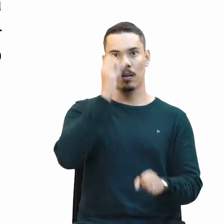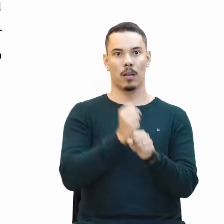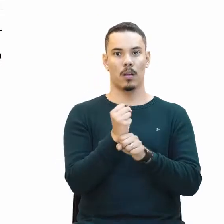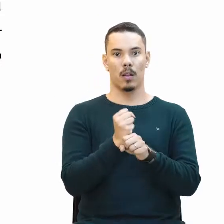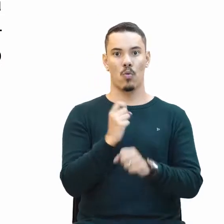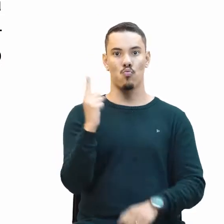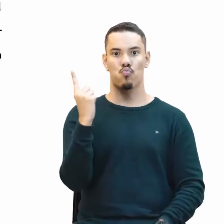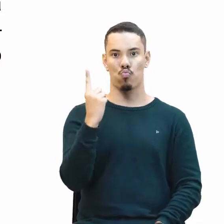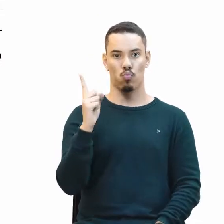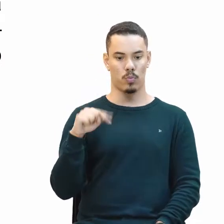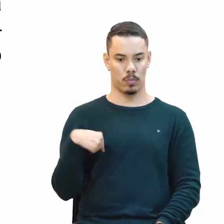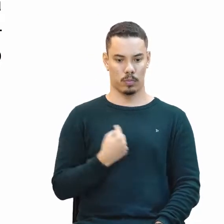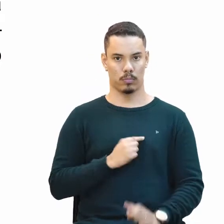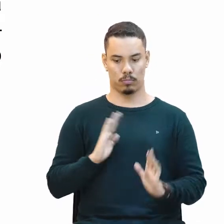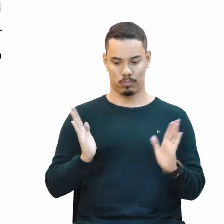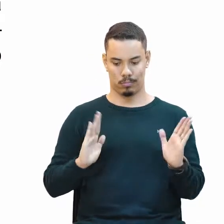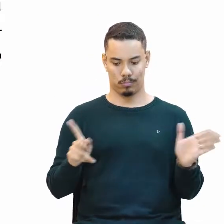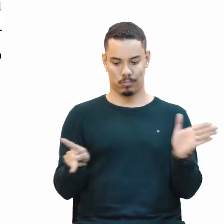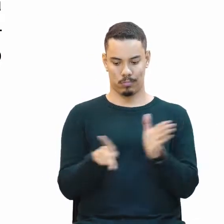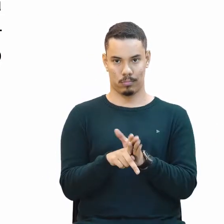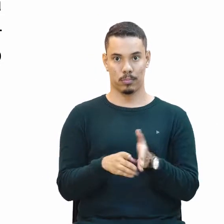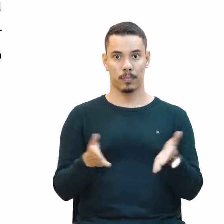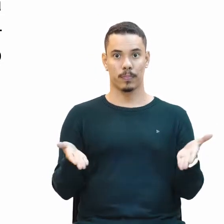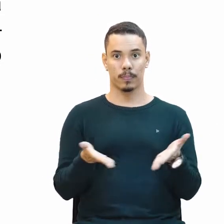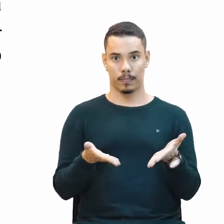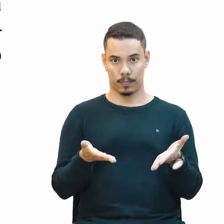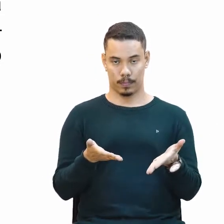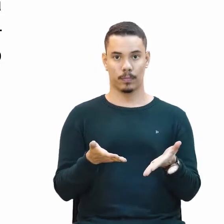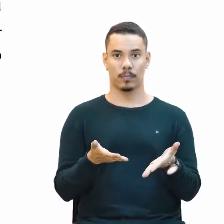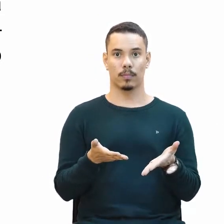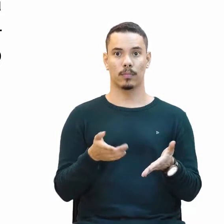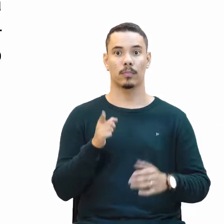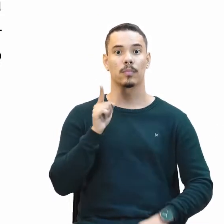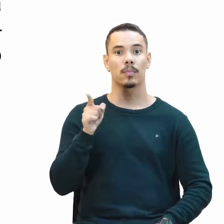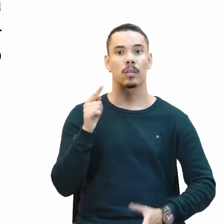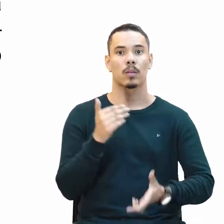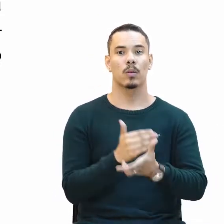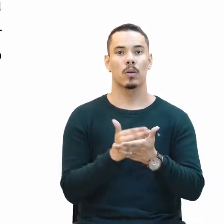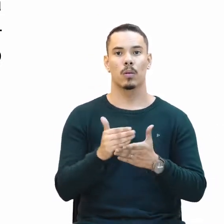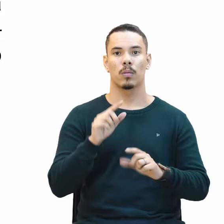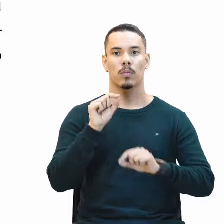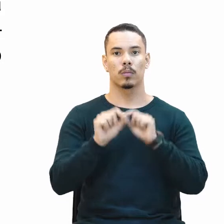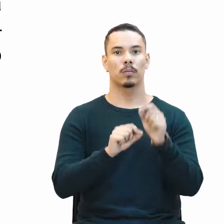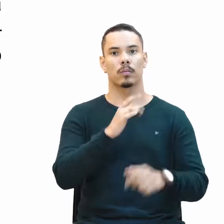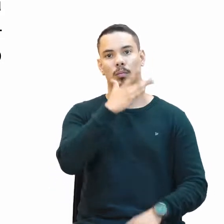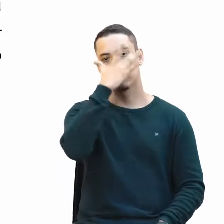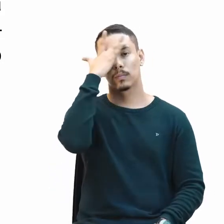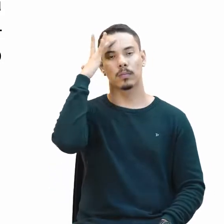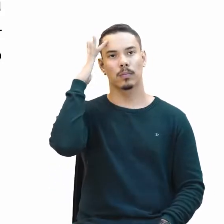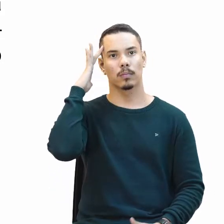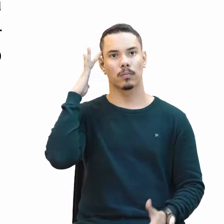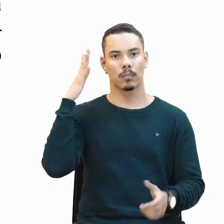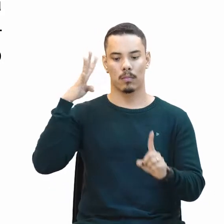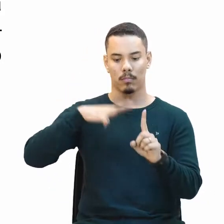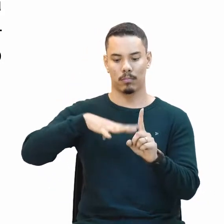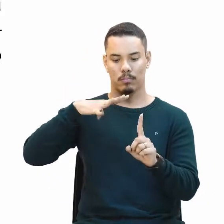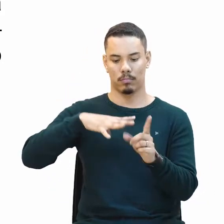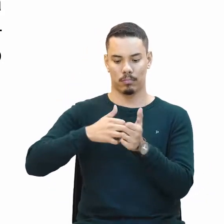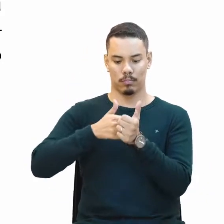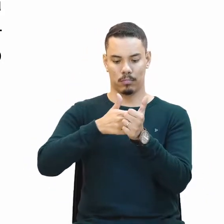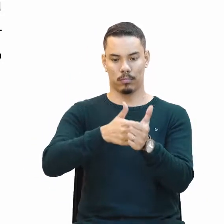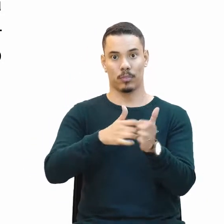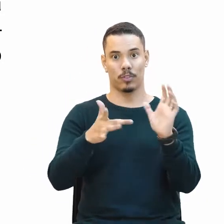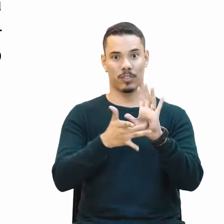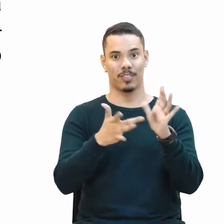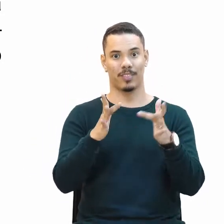era. E isso começou com os seguidores dos ensinamentos de Jesus